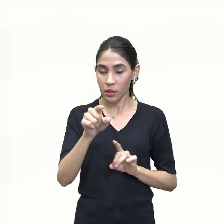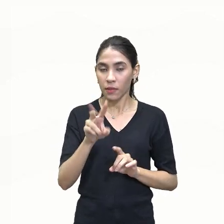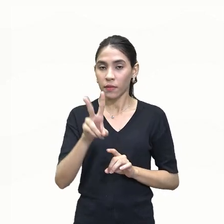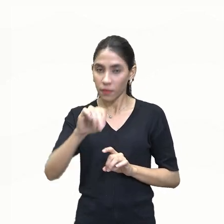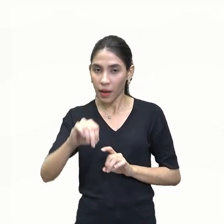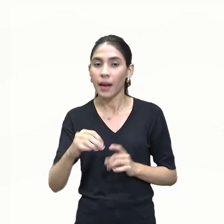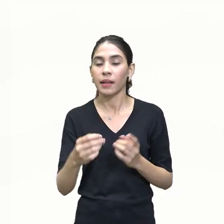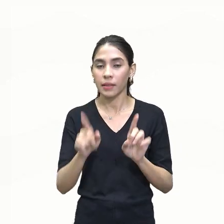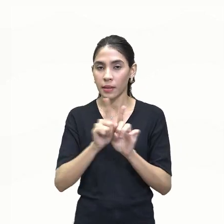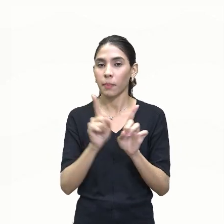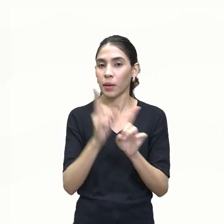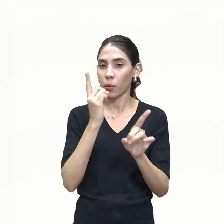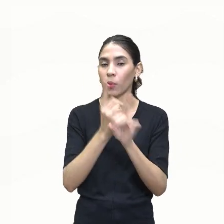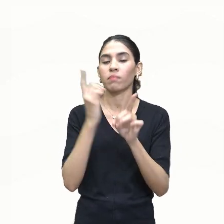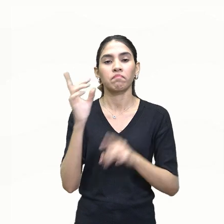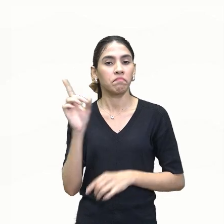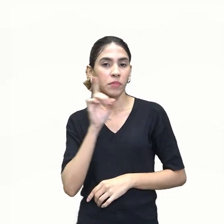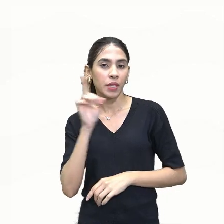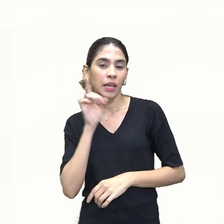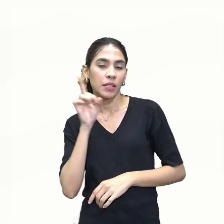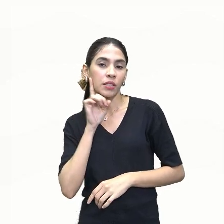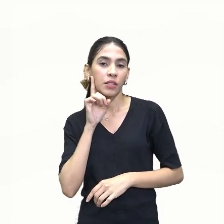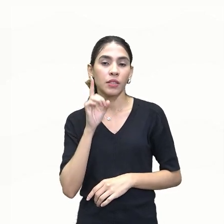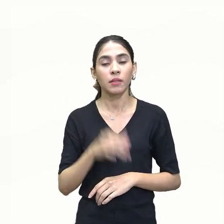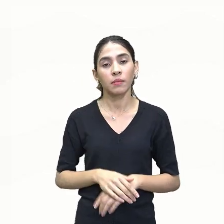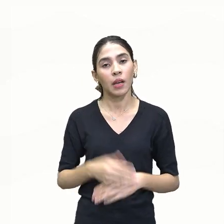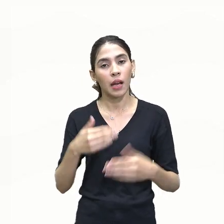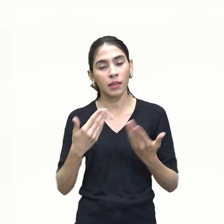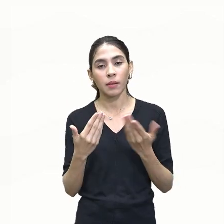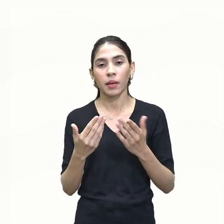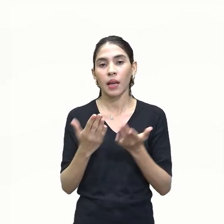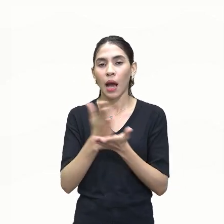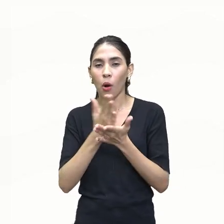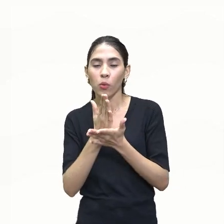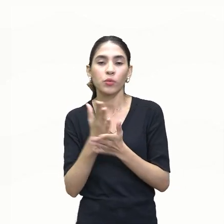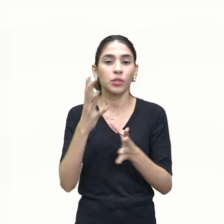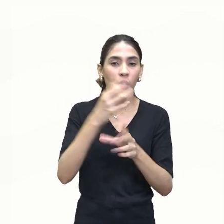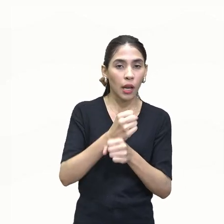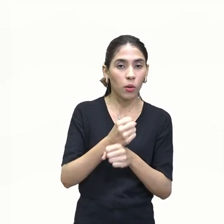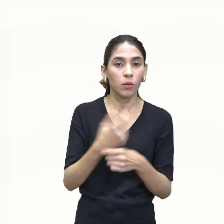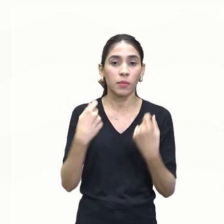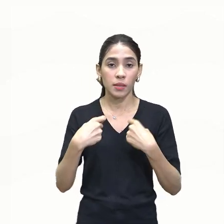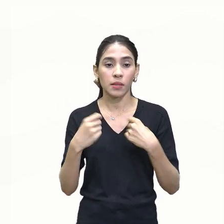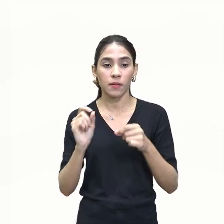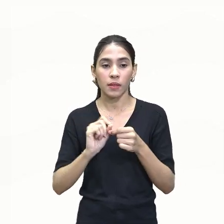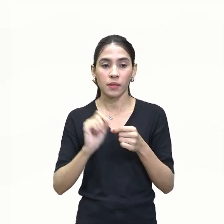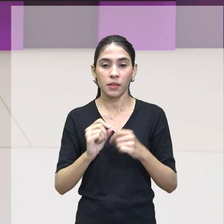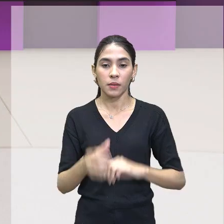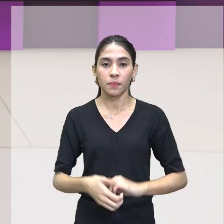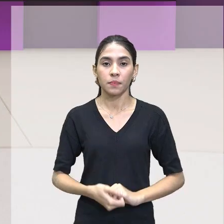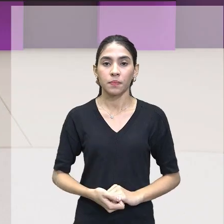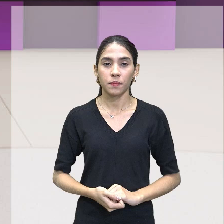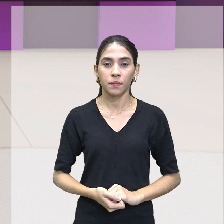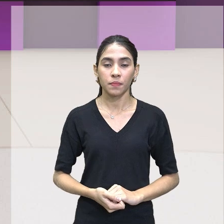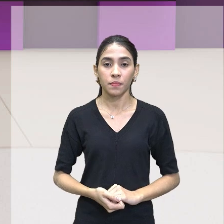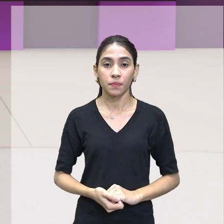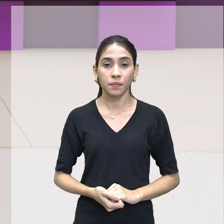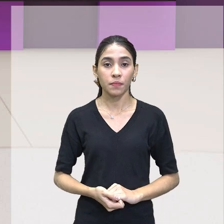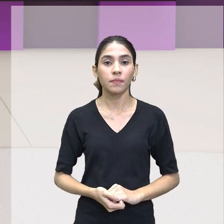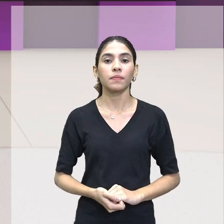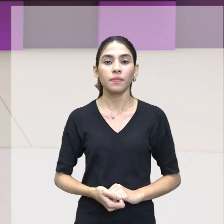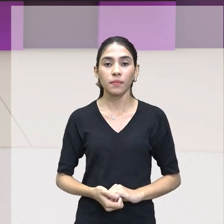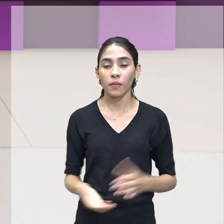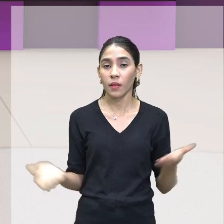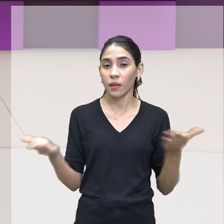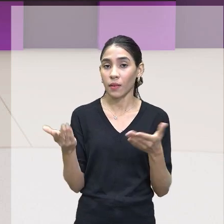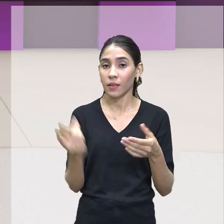com elas no dia a dia, tá? Em alguns cálculos também que serão necessários. E agora,